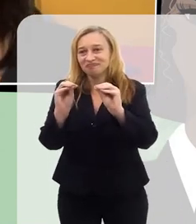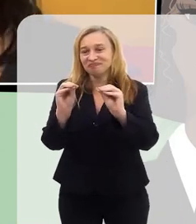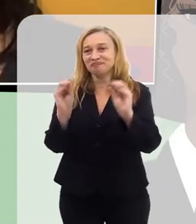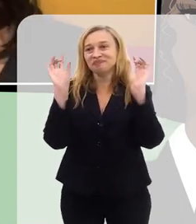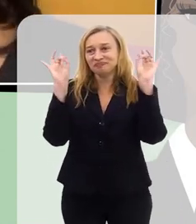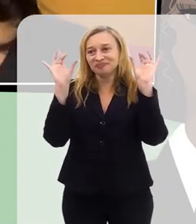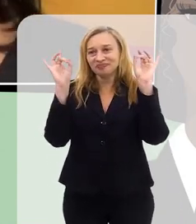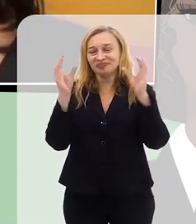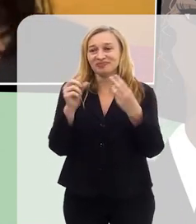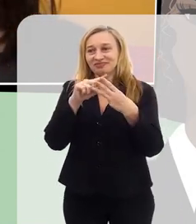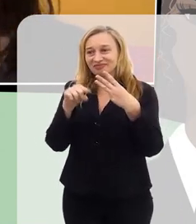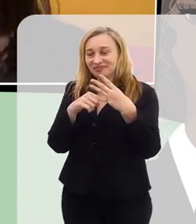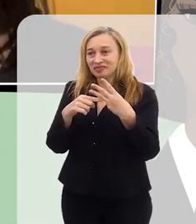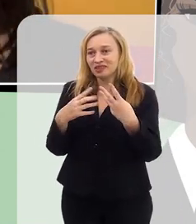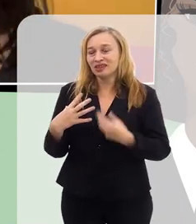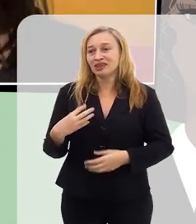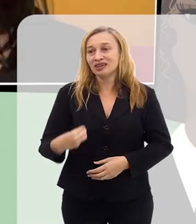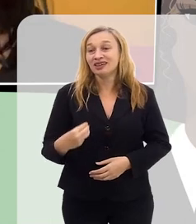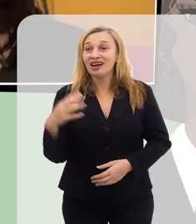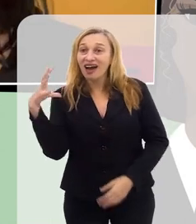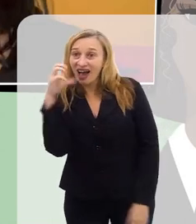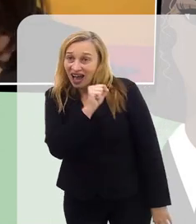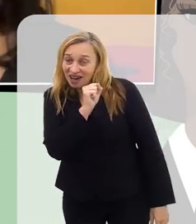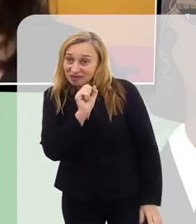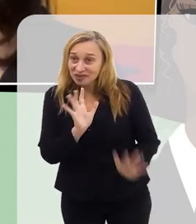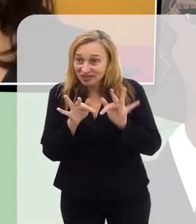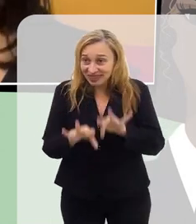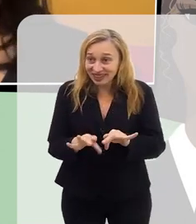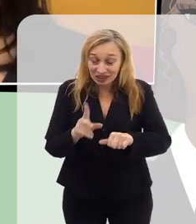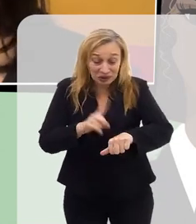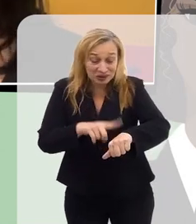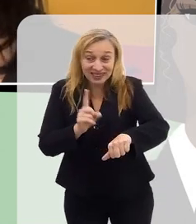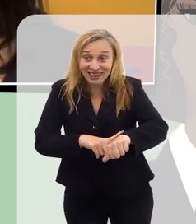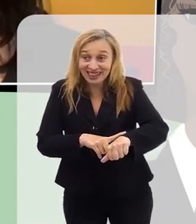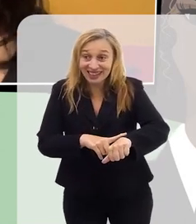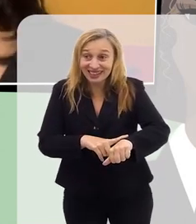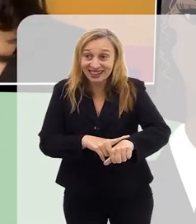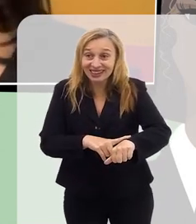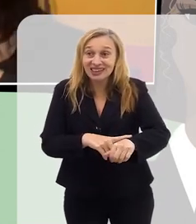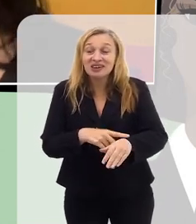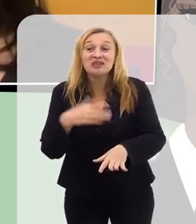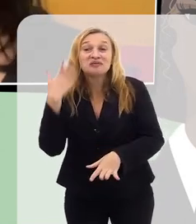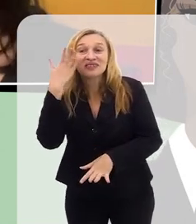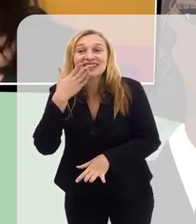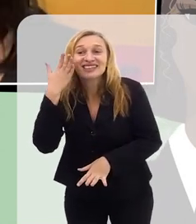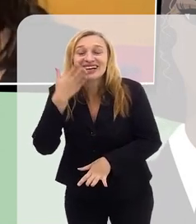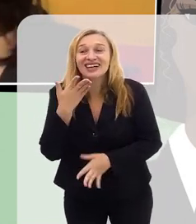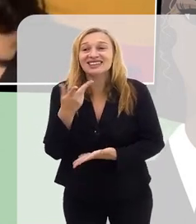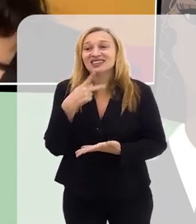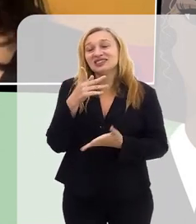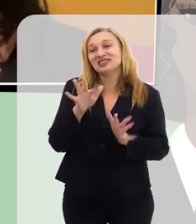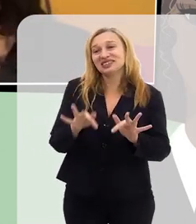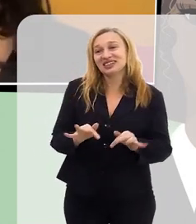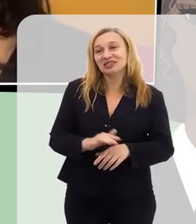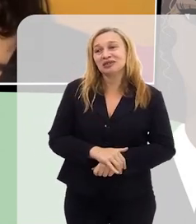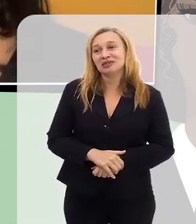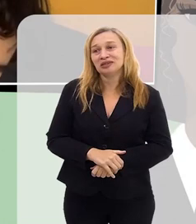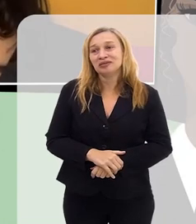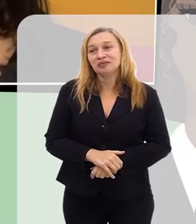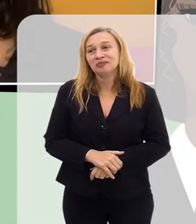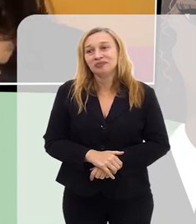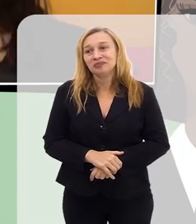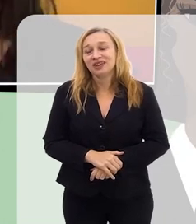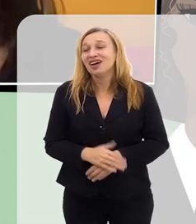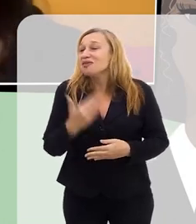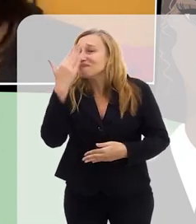três. E para finalizar rapidamente, que o tempo realmente está estourado, uma mensagem e suas considerações